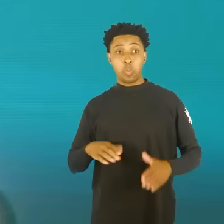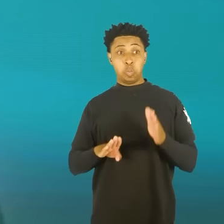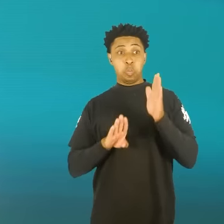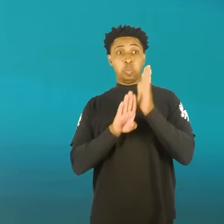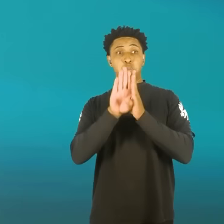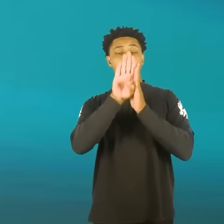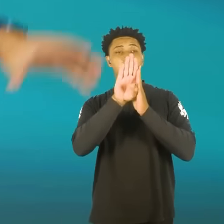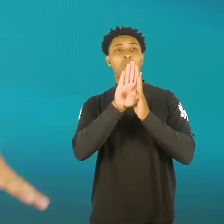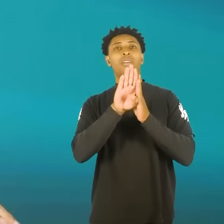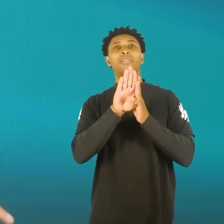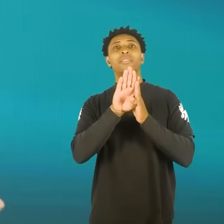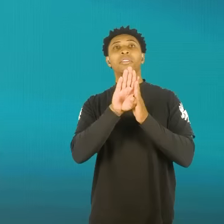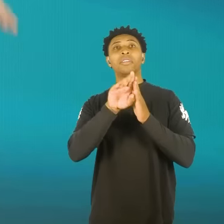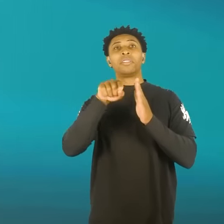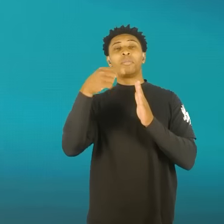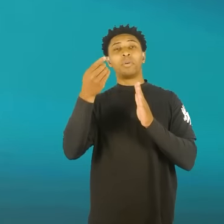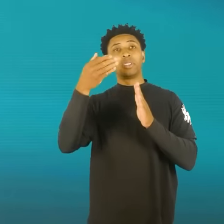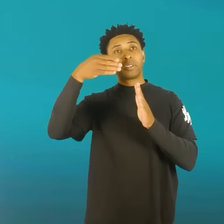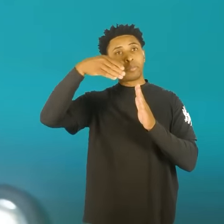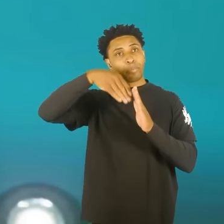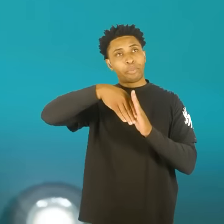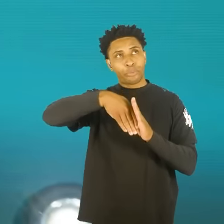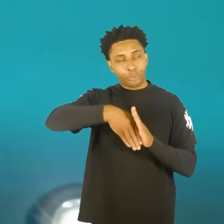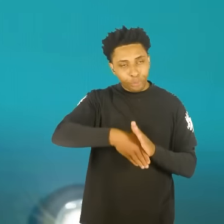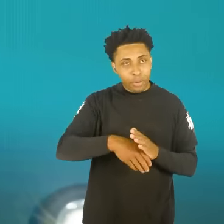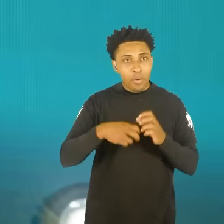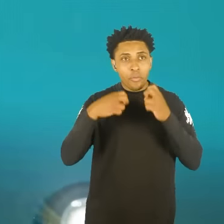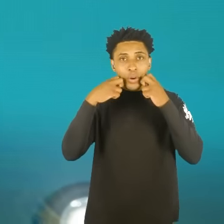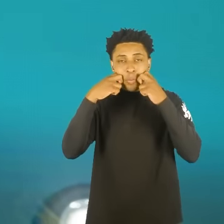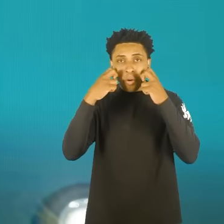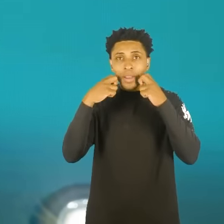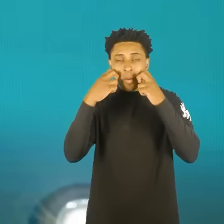vergonha, posso tudo e depois de vergonha, vergonha, vergonha, vergonha.